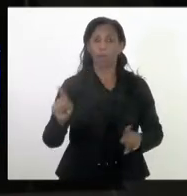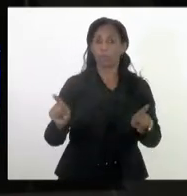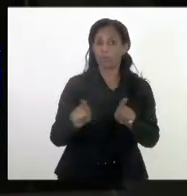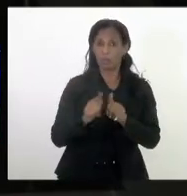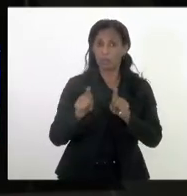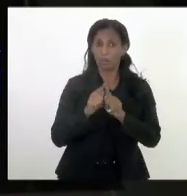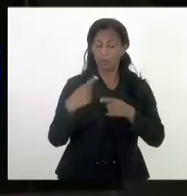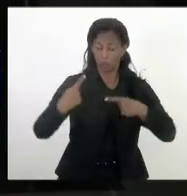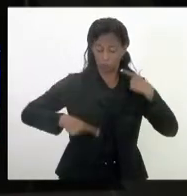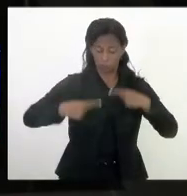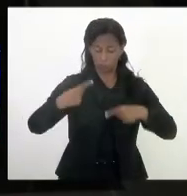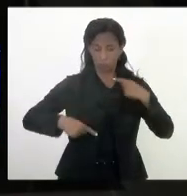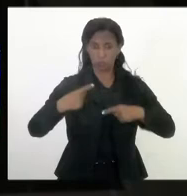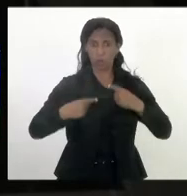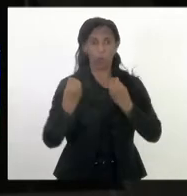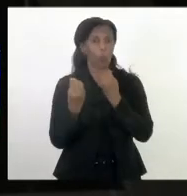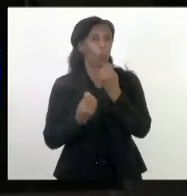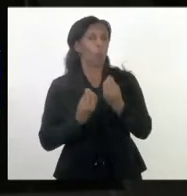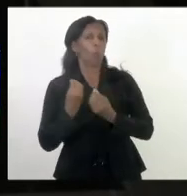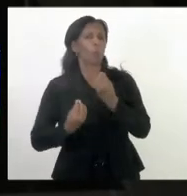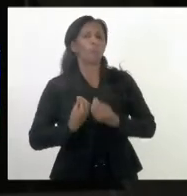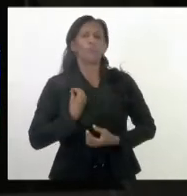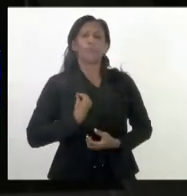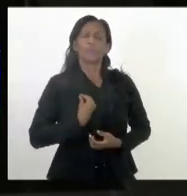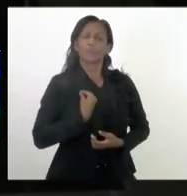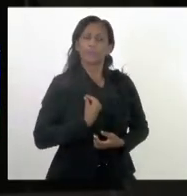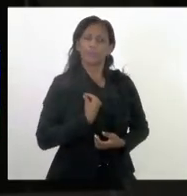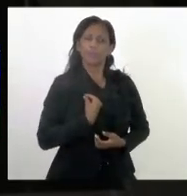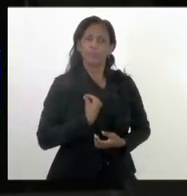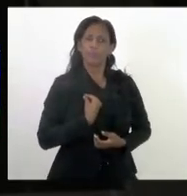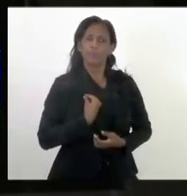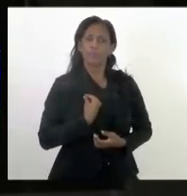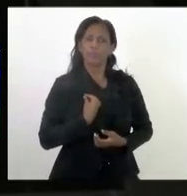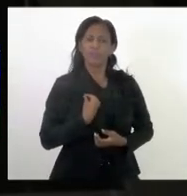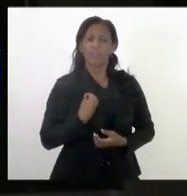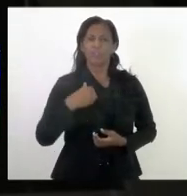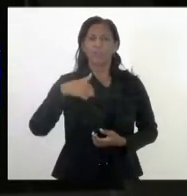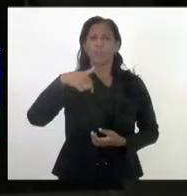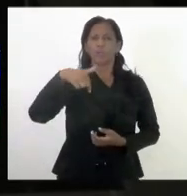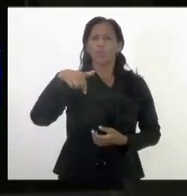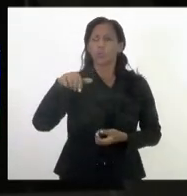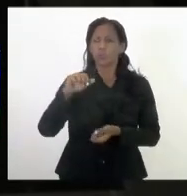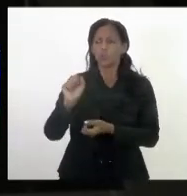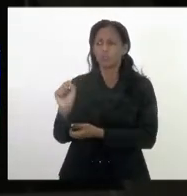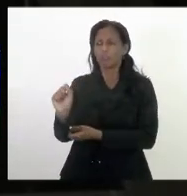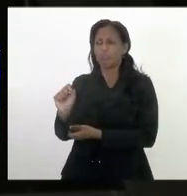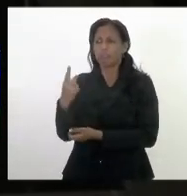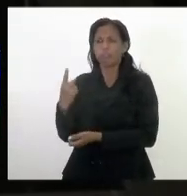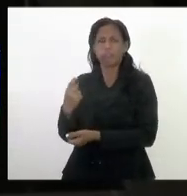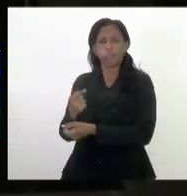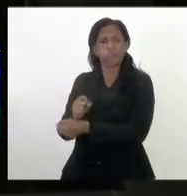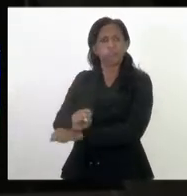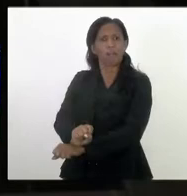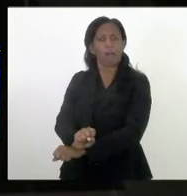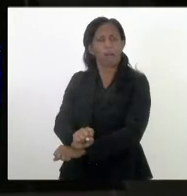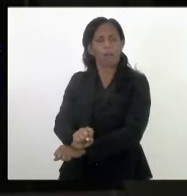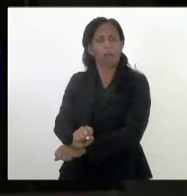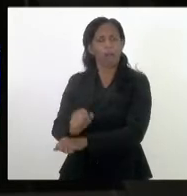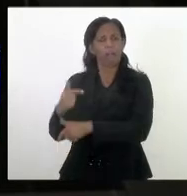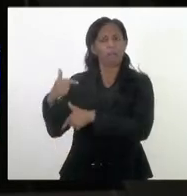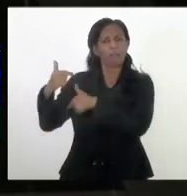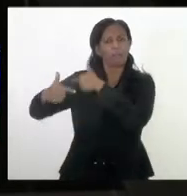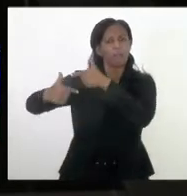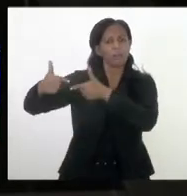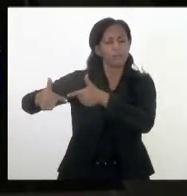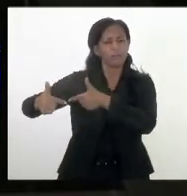discute como está a situação dos quilombolas, das comunidades tradicionais no estado